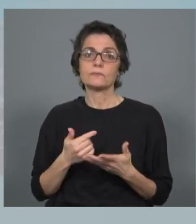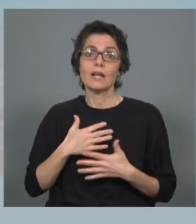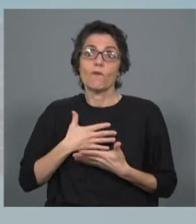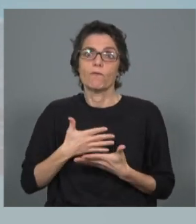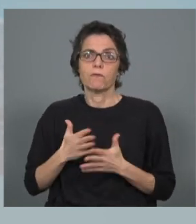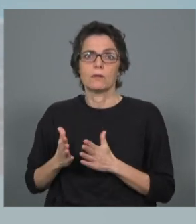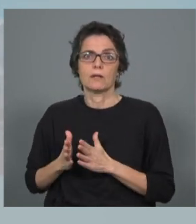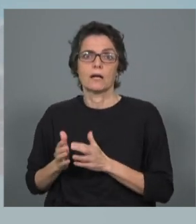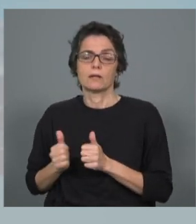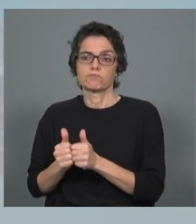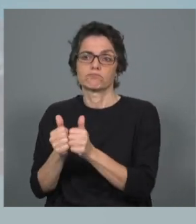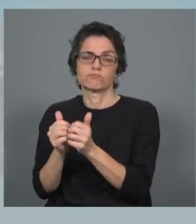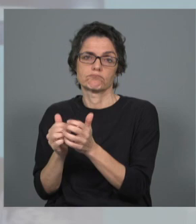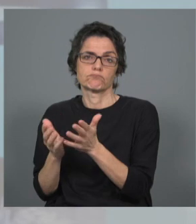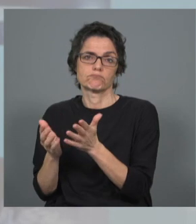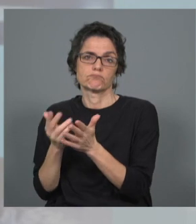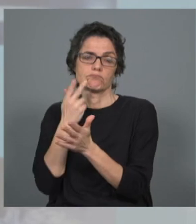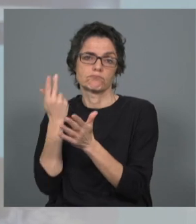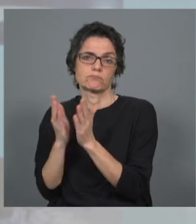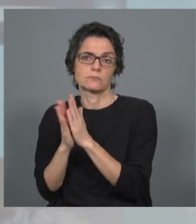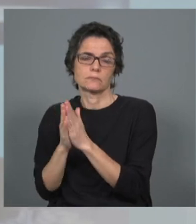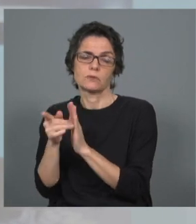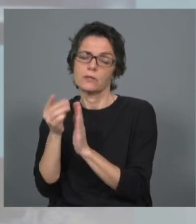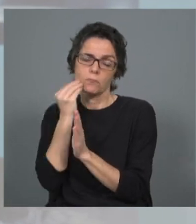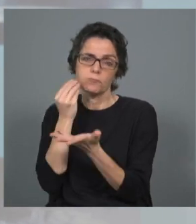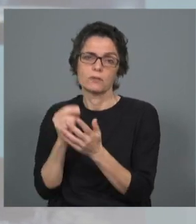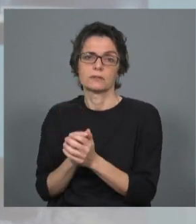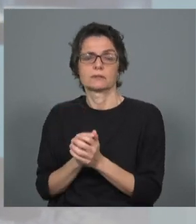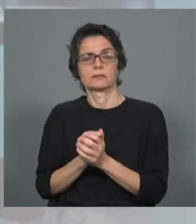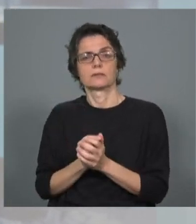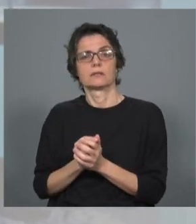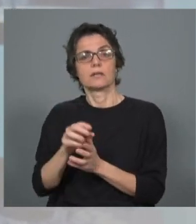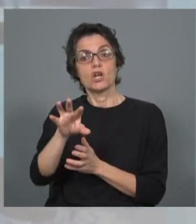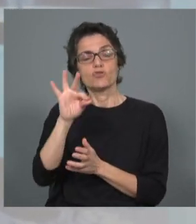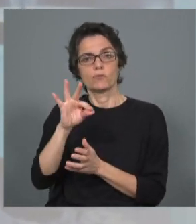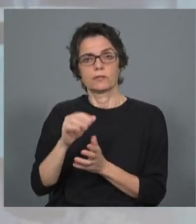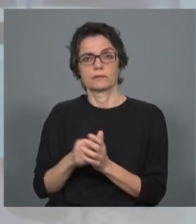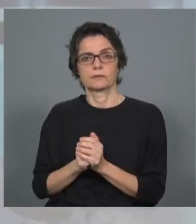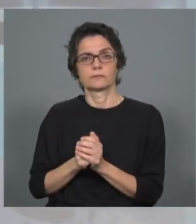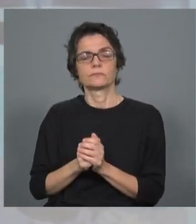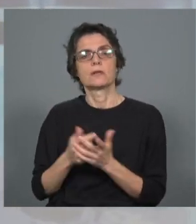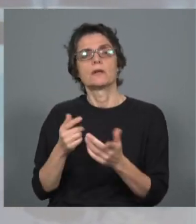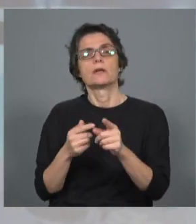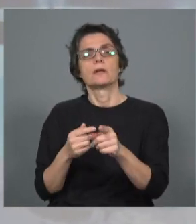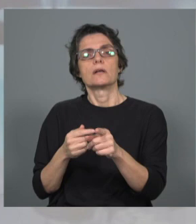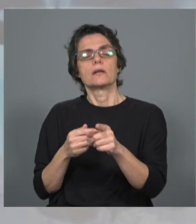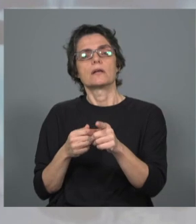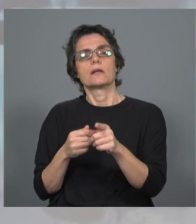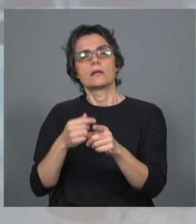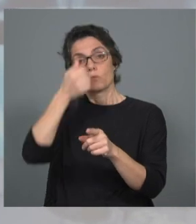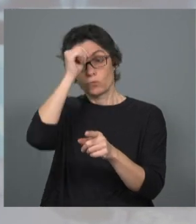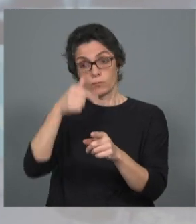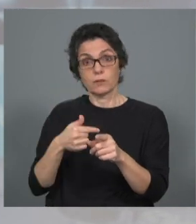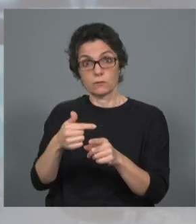características. E é essa a proposta que se faz para este domingo, sendo o Dia Mundial das Vocações inspirado neste texto e